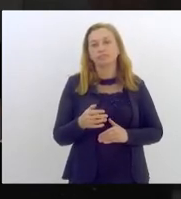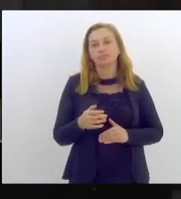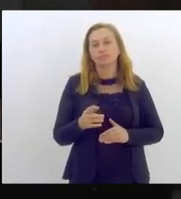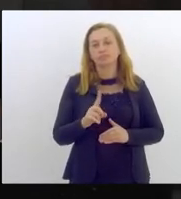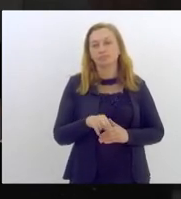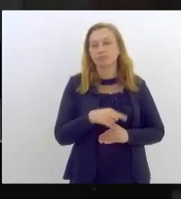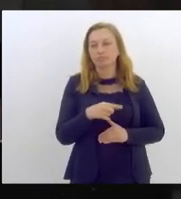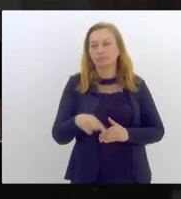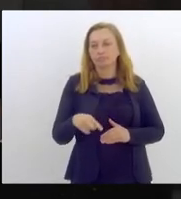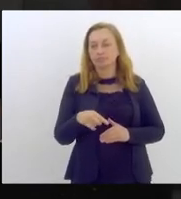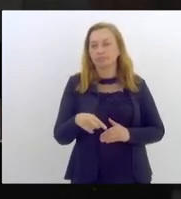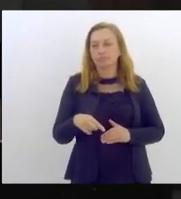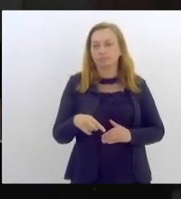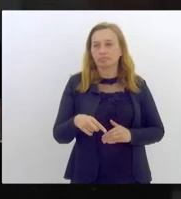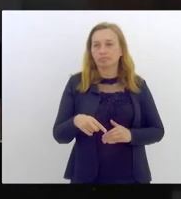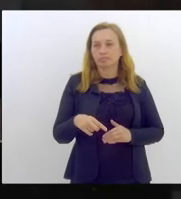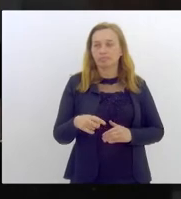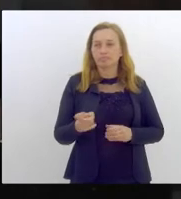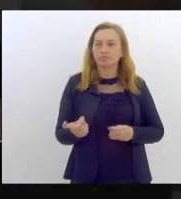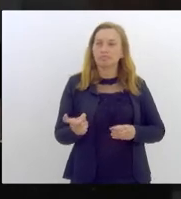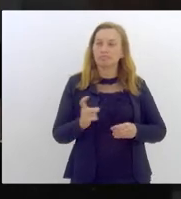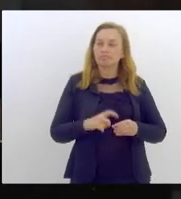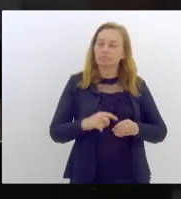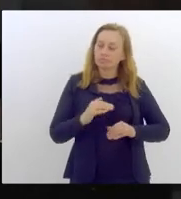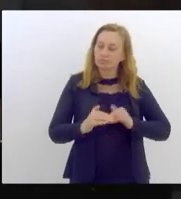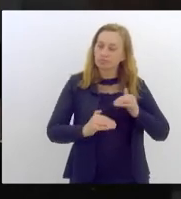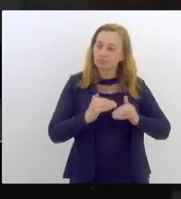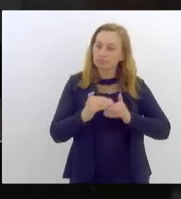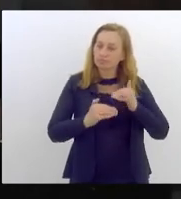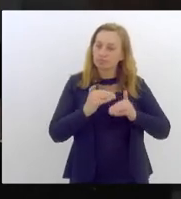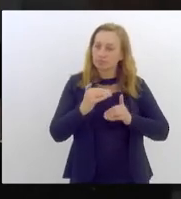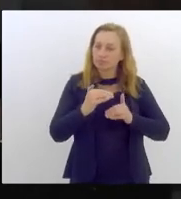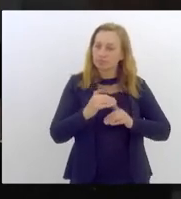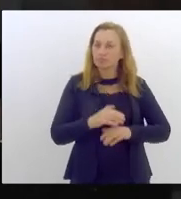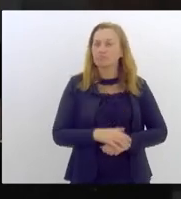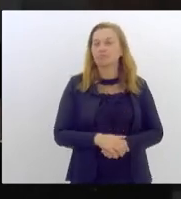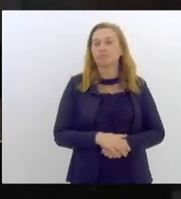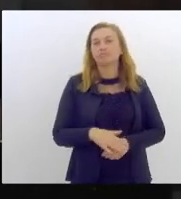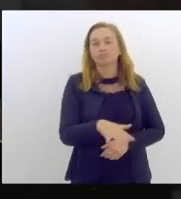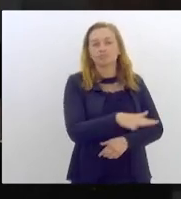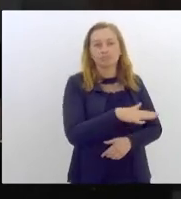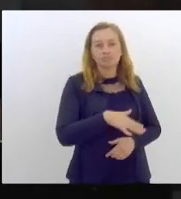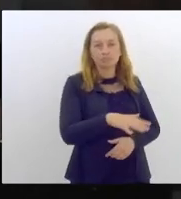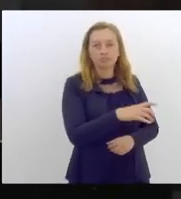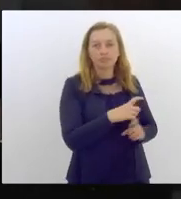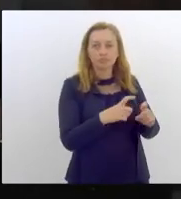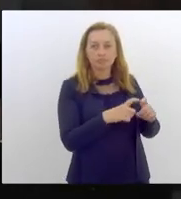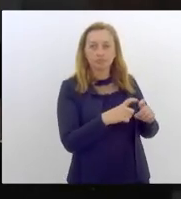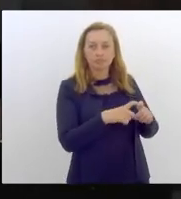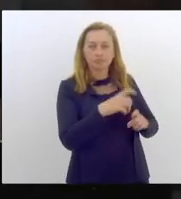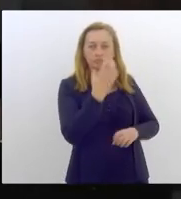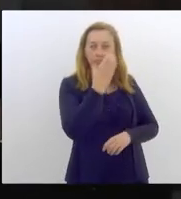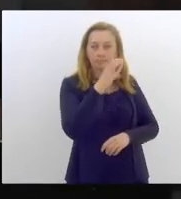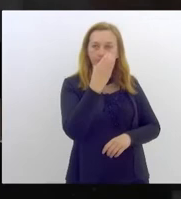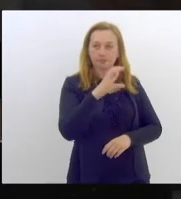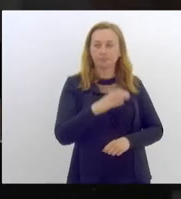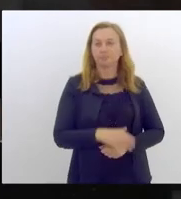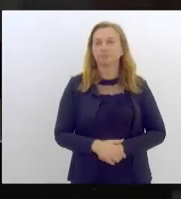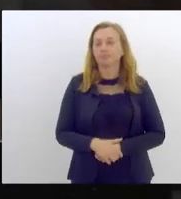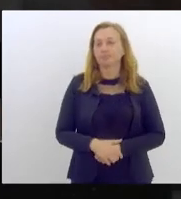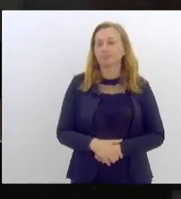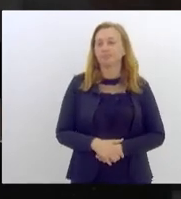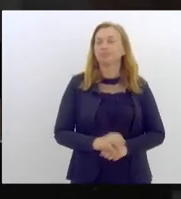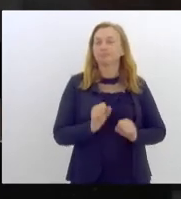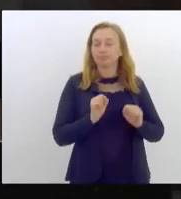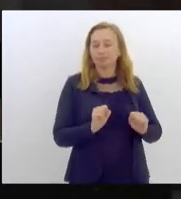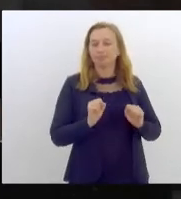bolido pelo aqueles que se respaldo na área médica pela ciência para que